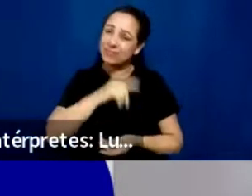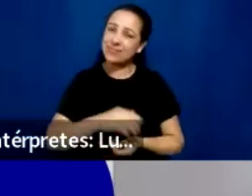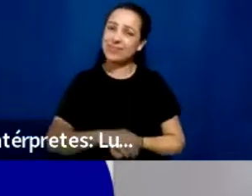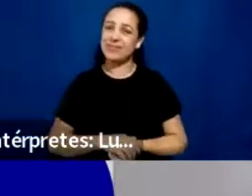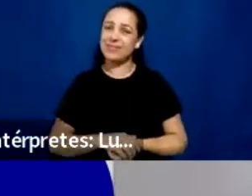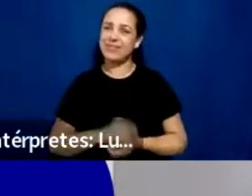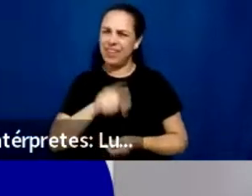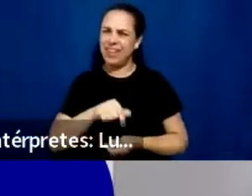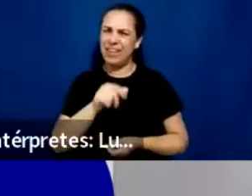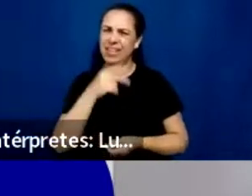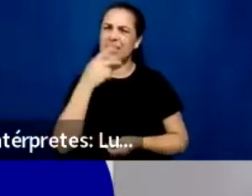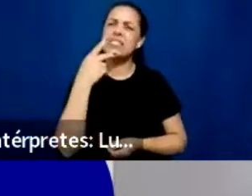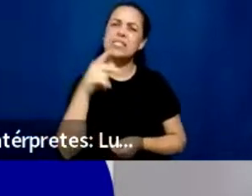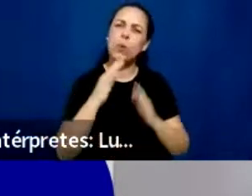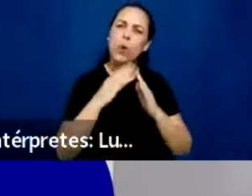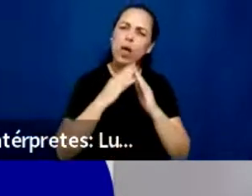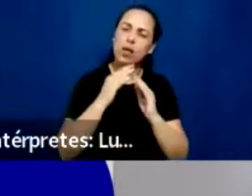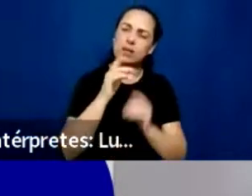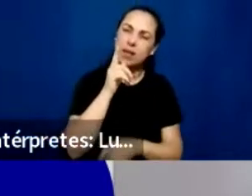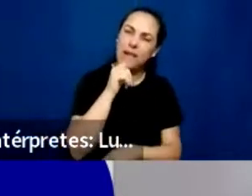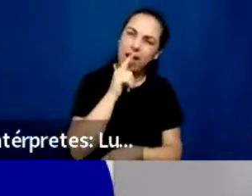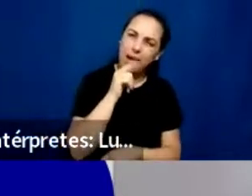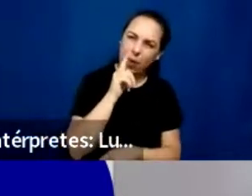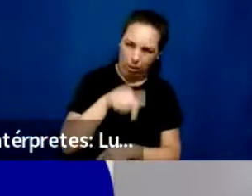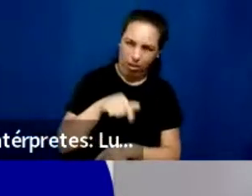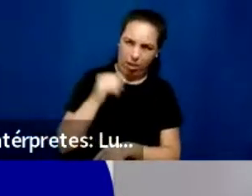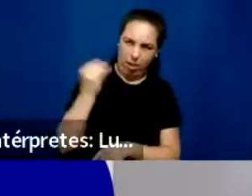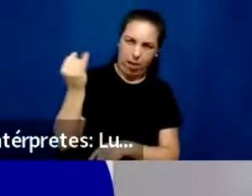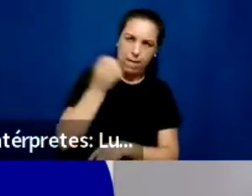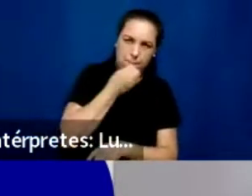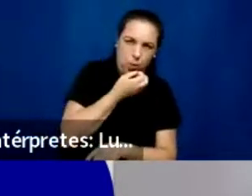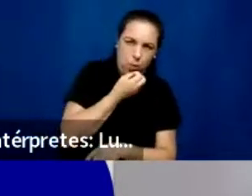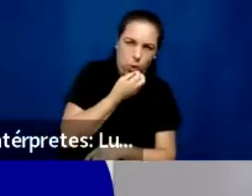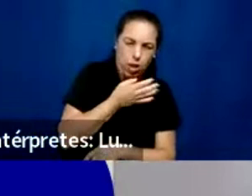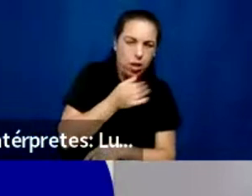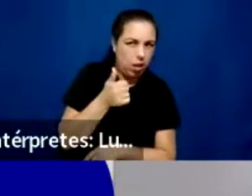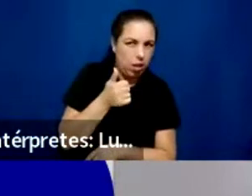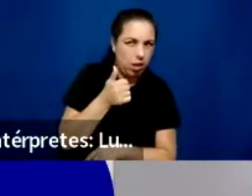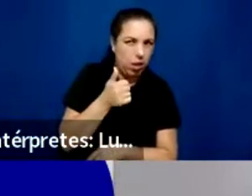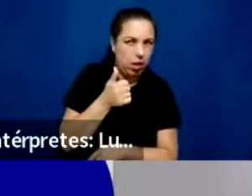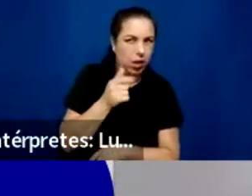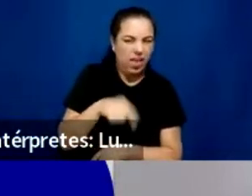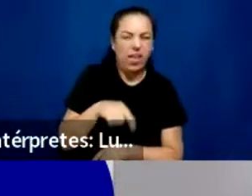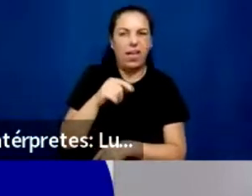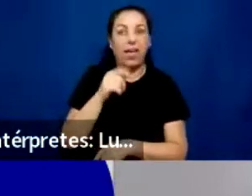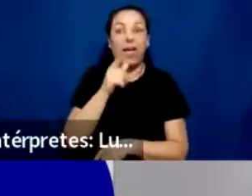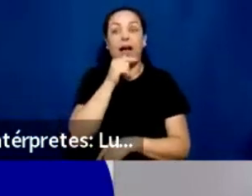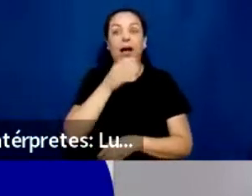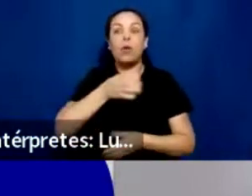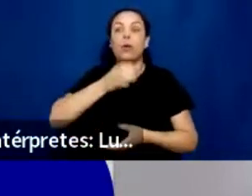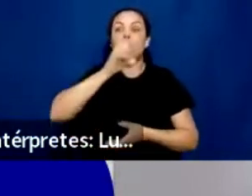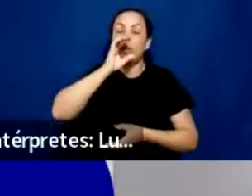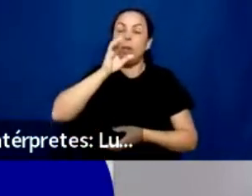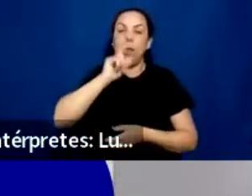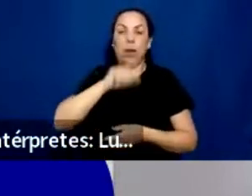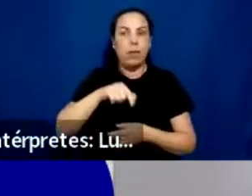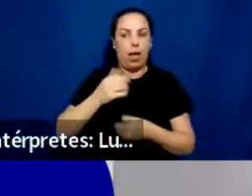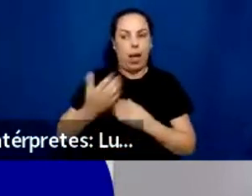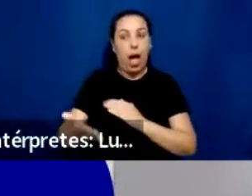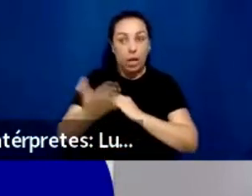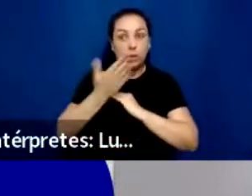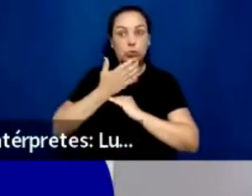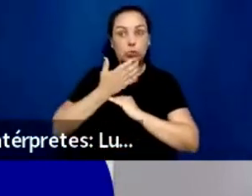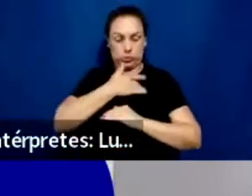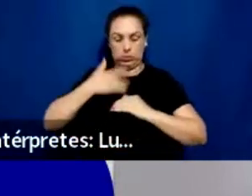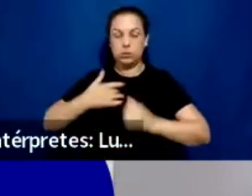ela tem qualidade? Vocês já pararam para se perguntar se a água que vocês estão bebendo, entregando para os seus filhos, se ela